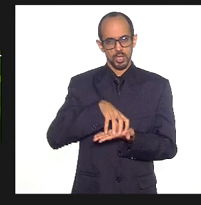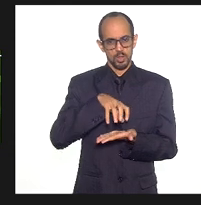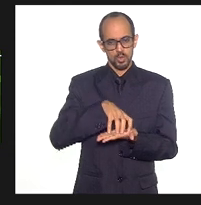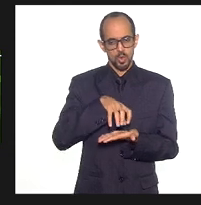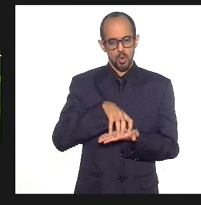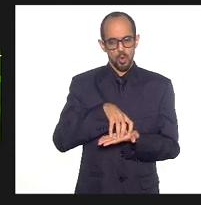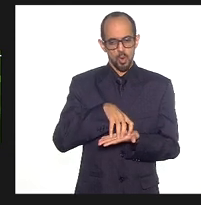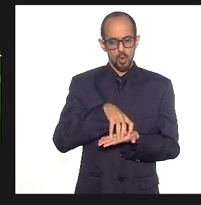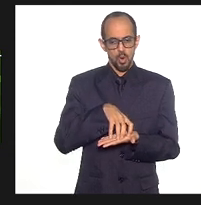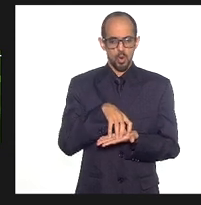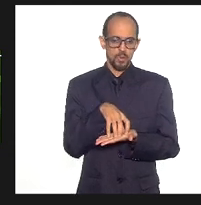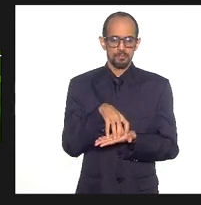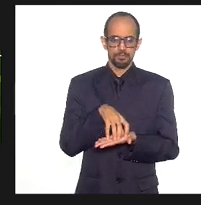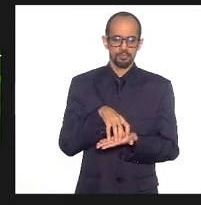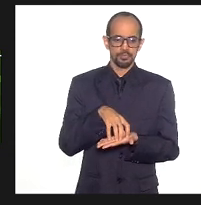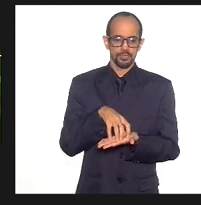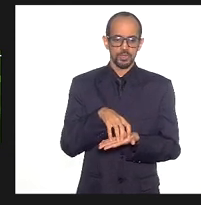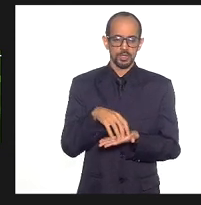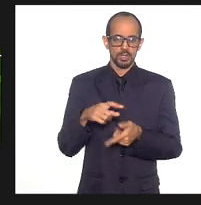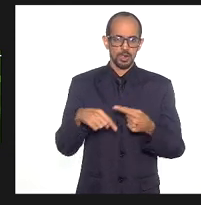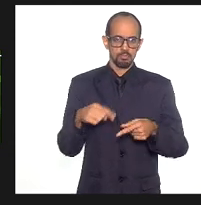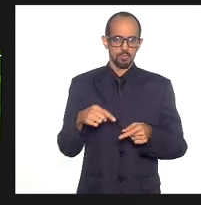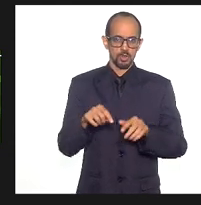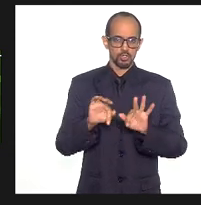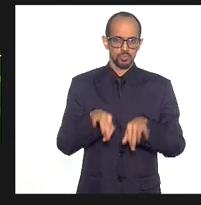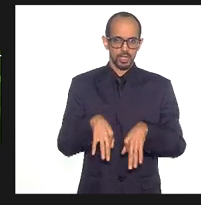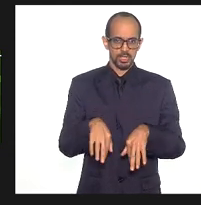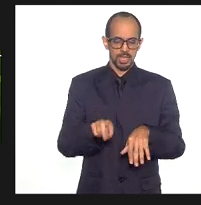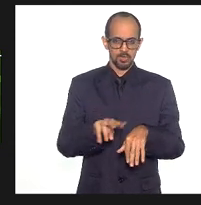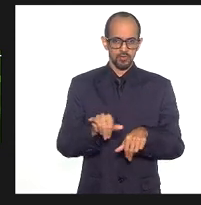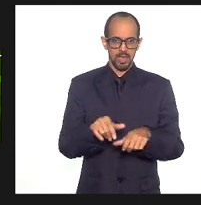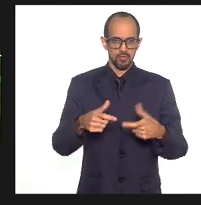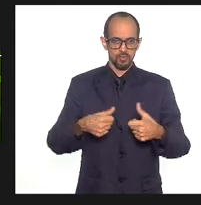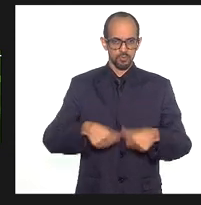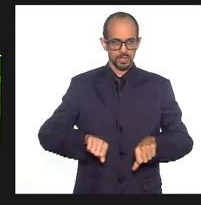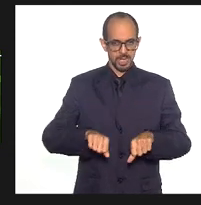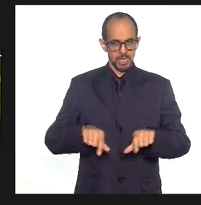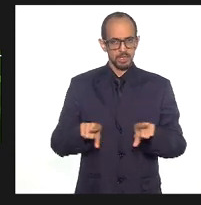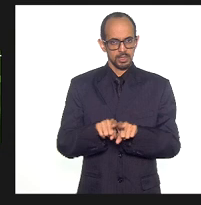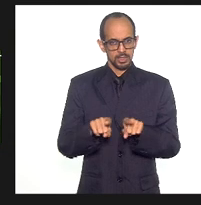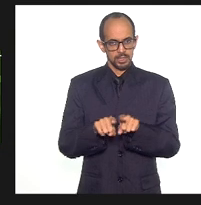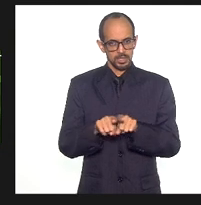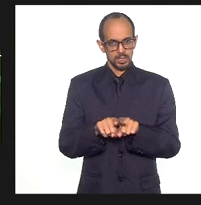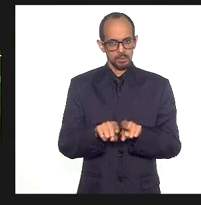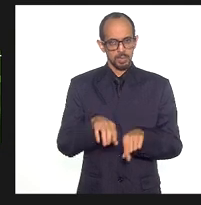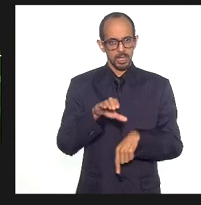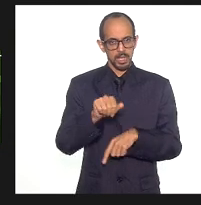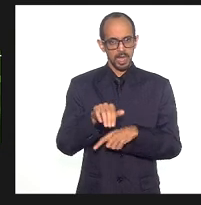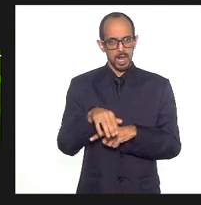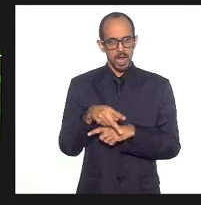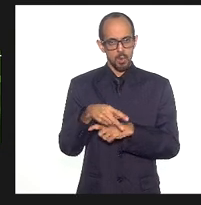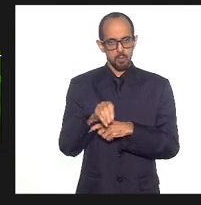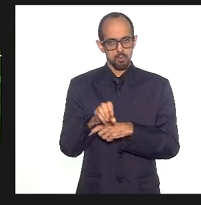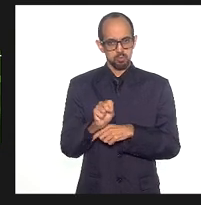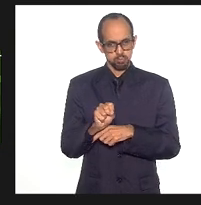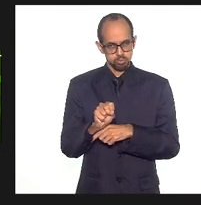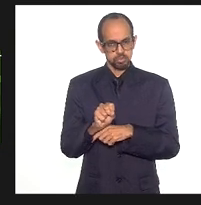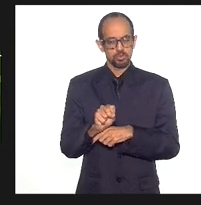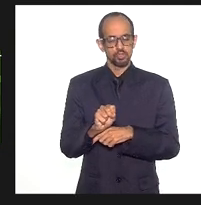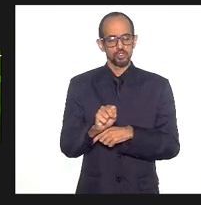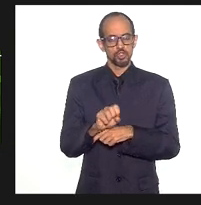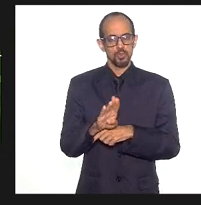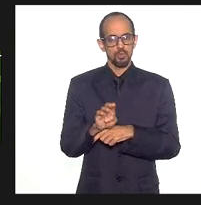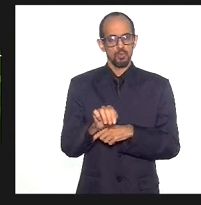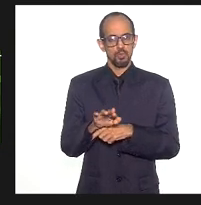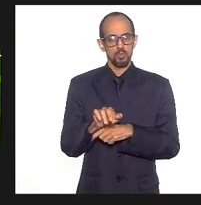vez finalizada, estará alocada também no campo de Búzios, né, que é um campo aí de classe mundial,